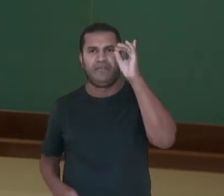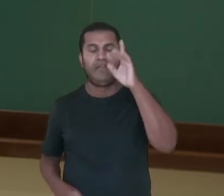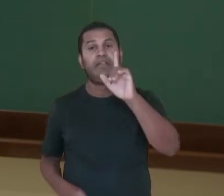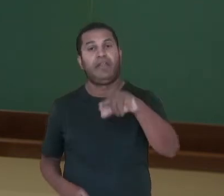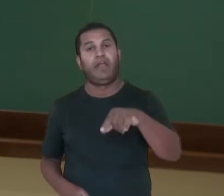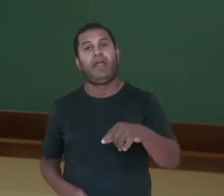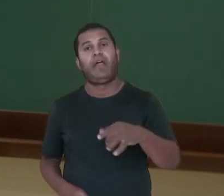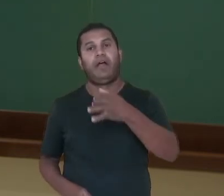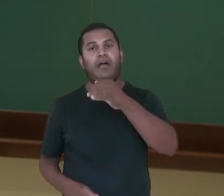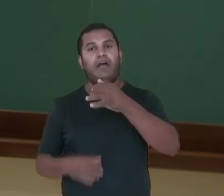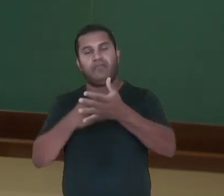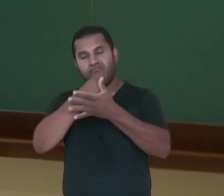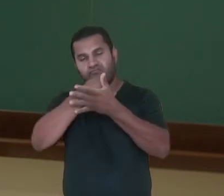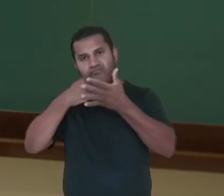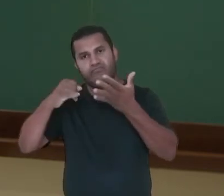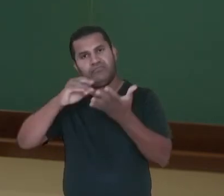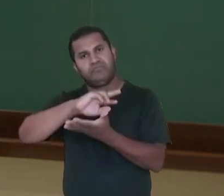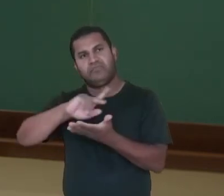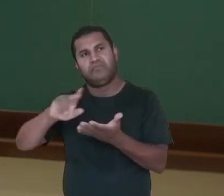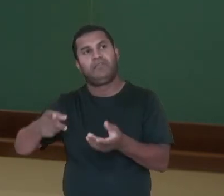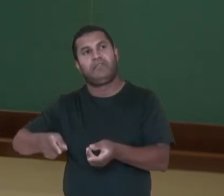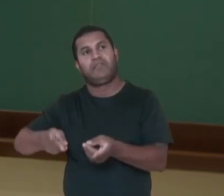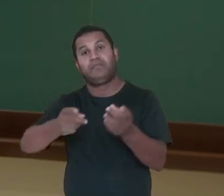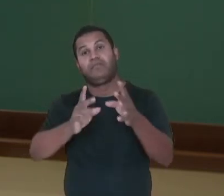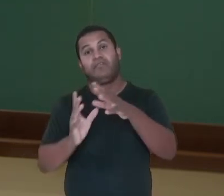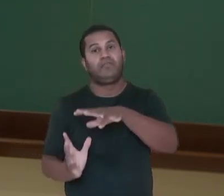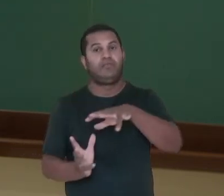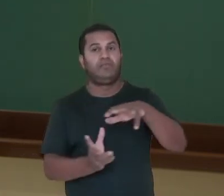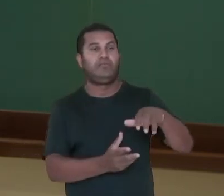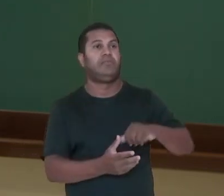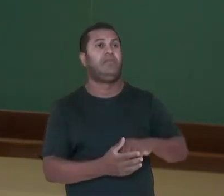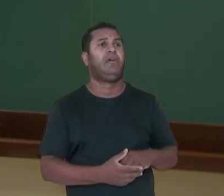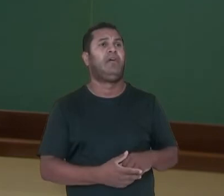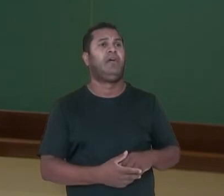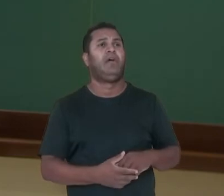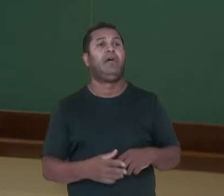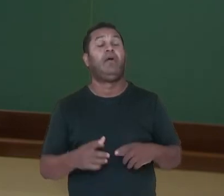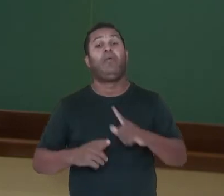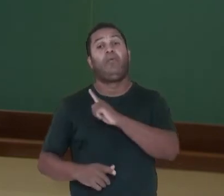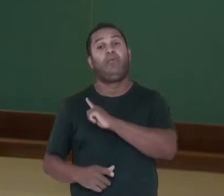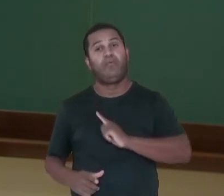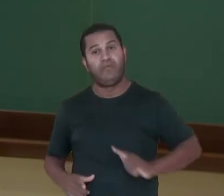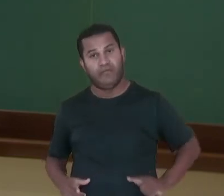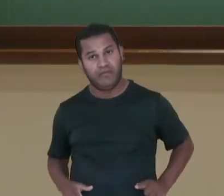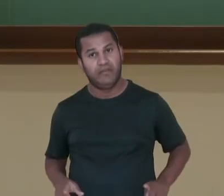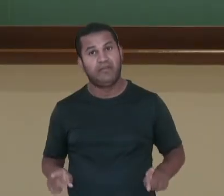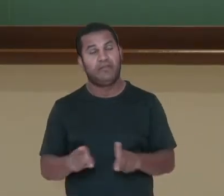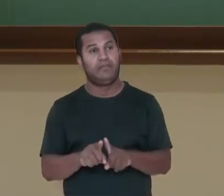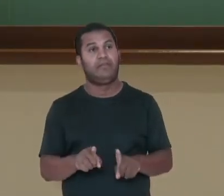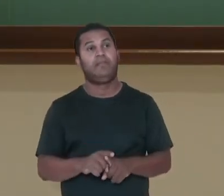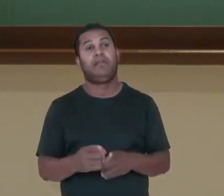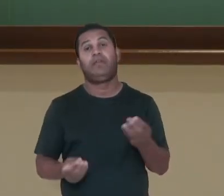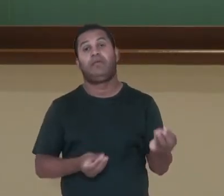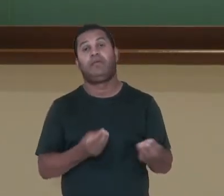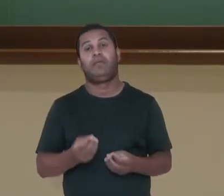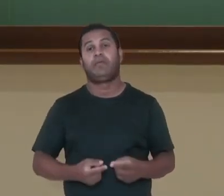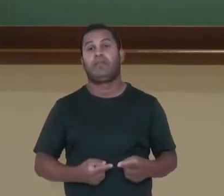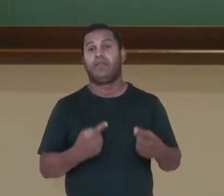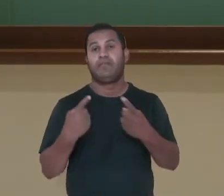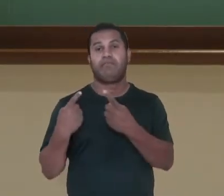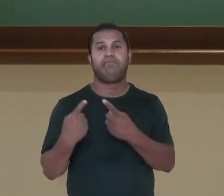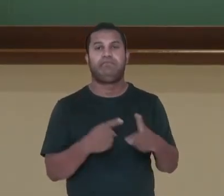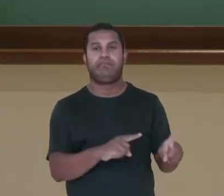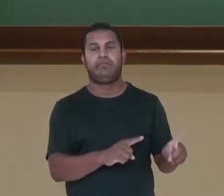tentativa de combater essa situação, tá bom? E o governo colombiano, como é que ele vem fazendo para poder confrontar